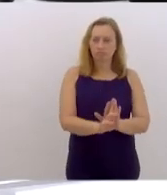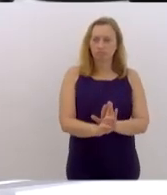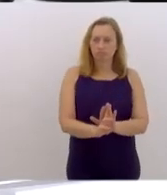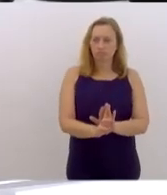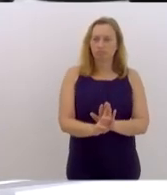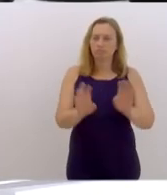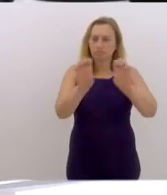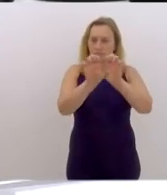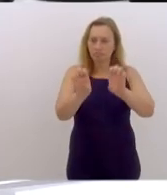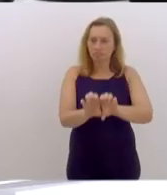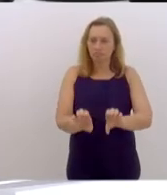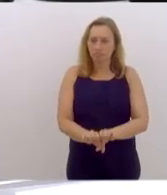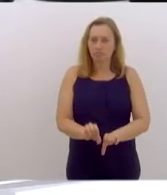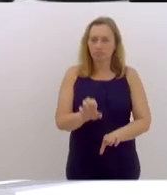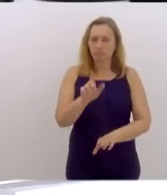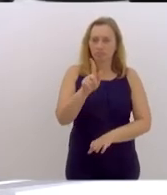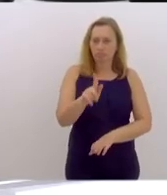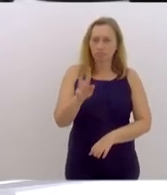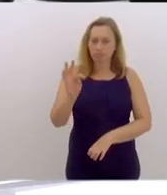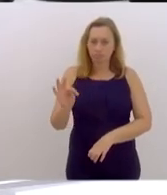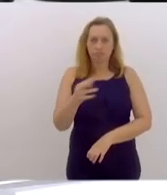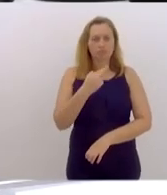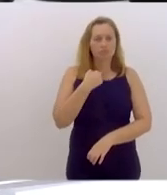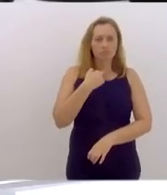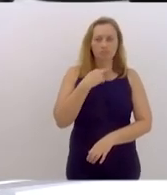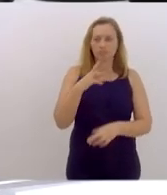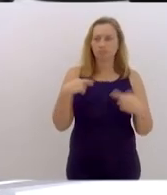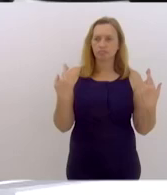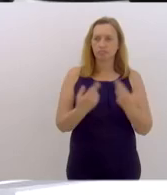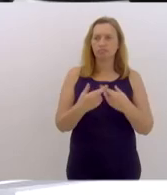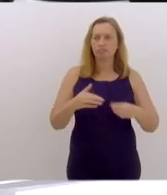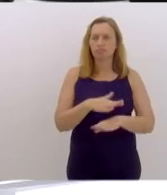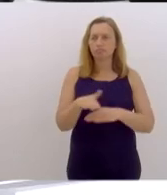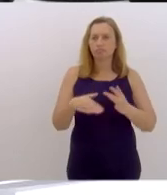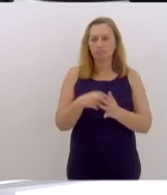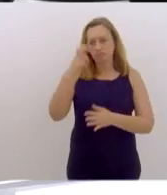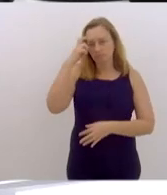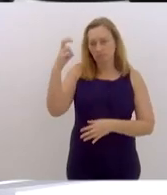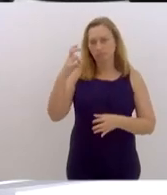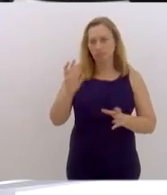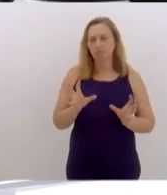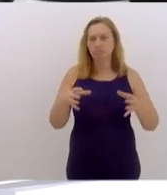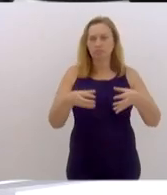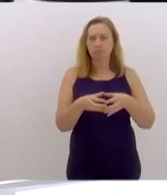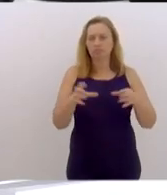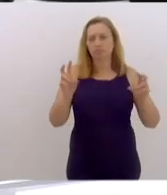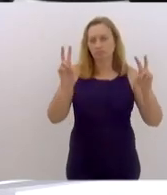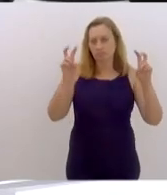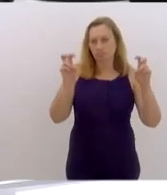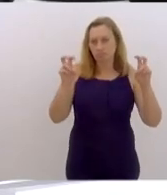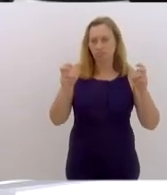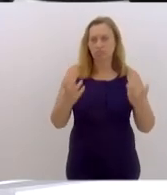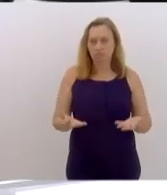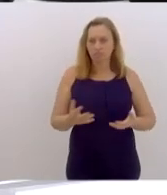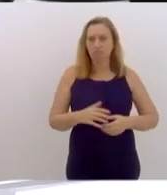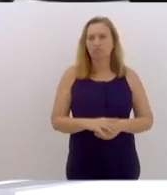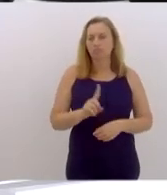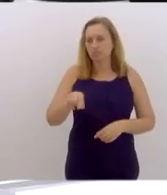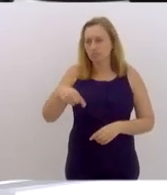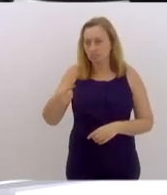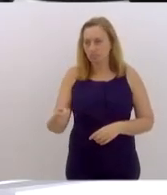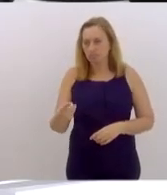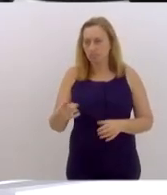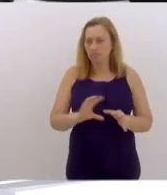na estrutura desse GT e não se pode reunir toda a inteligência coletiva sobre o tema e depende e